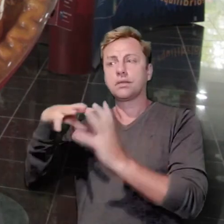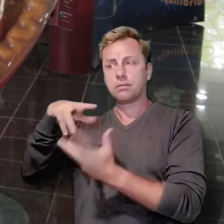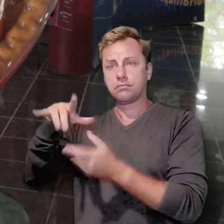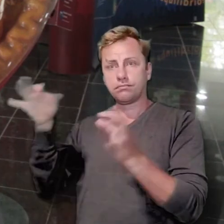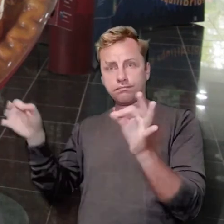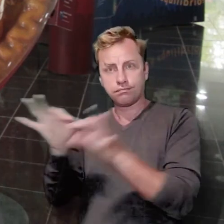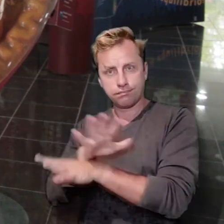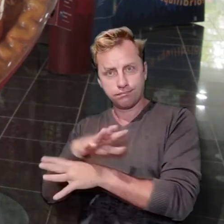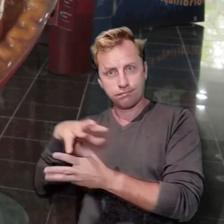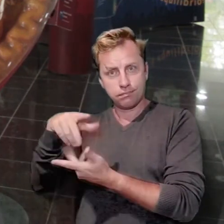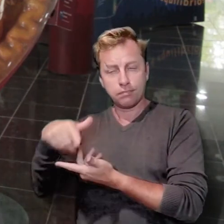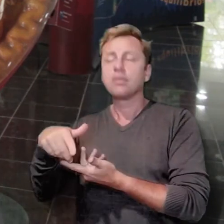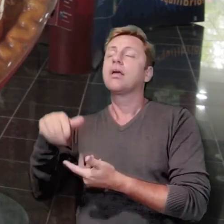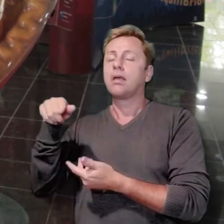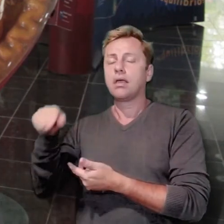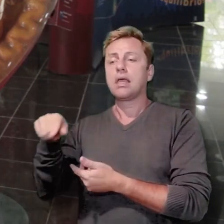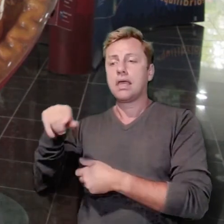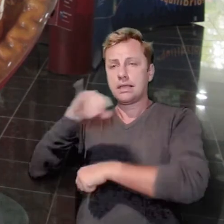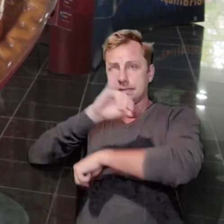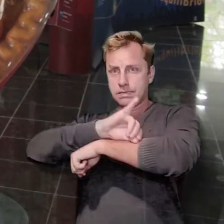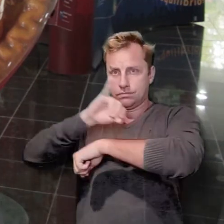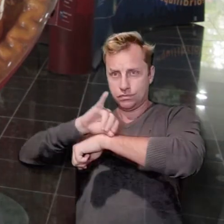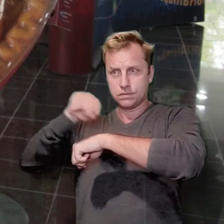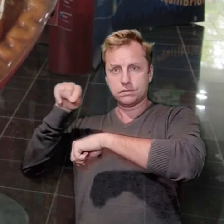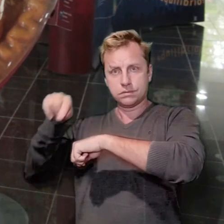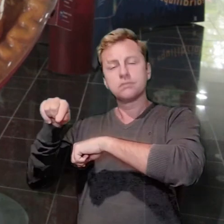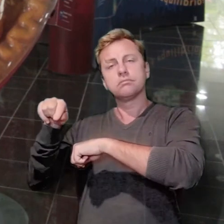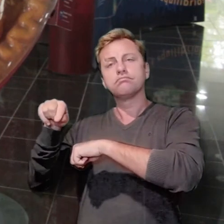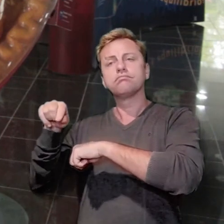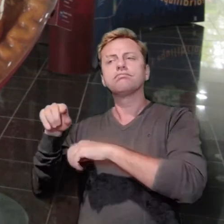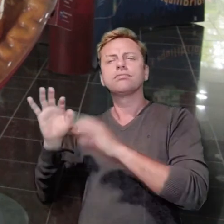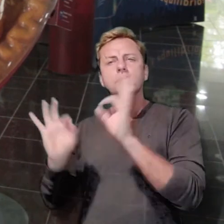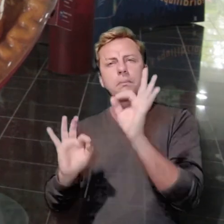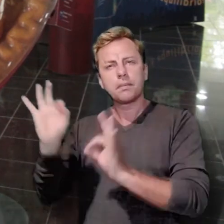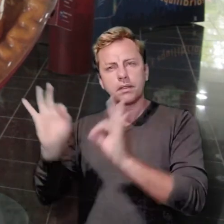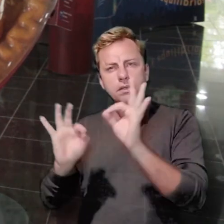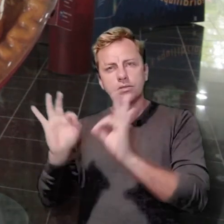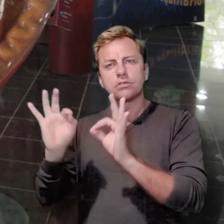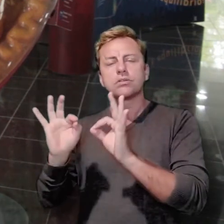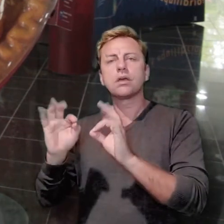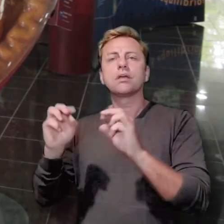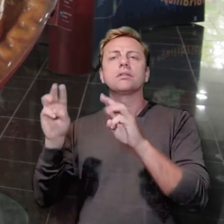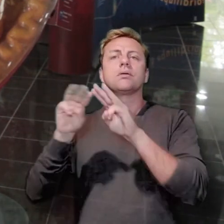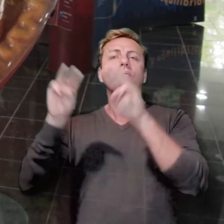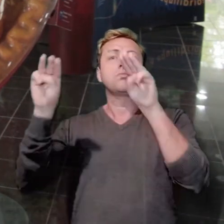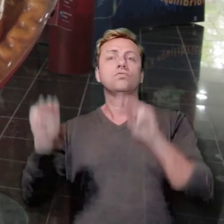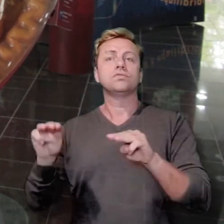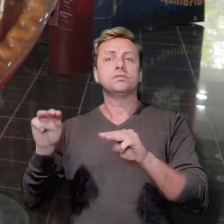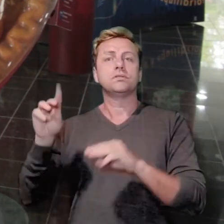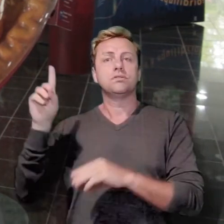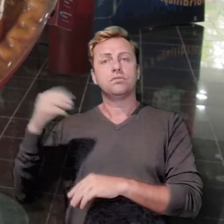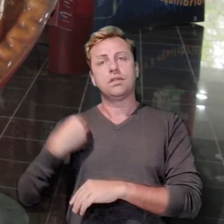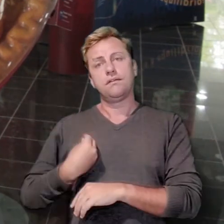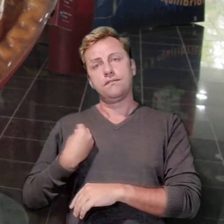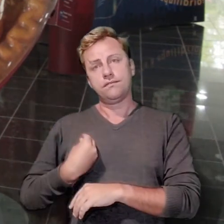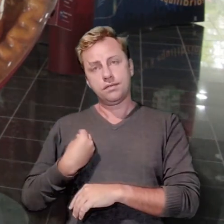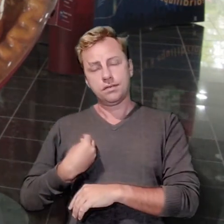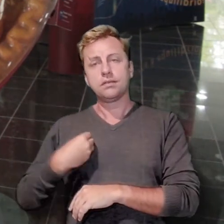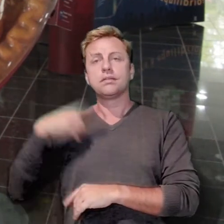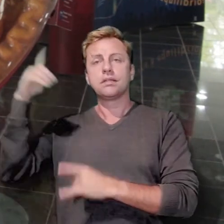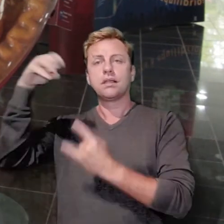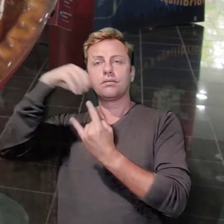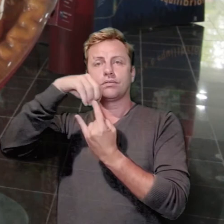essa pandemia passar. A exposição Vias do Coração, ela foi planejada e montada pelo Museu da Vida,